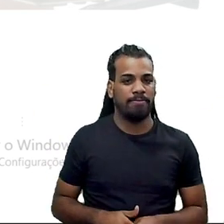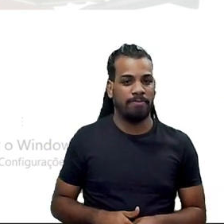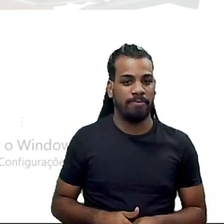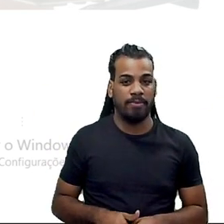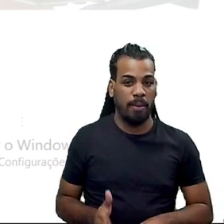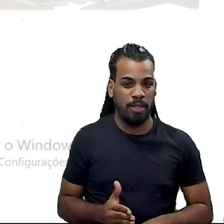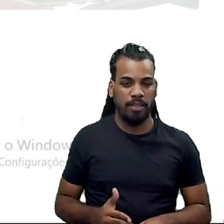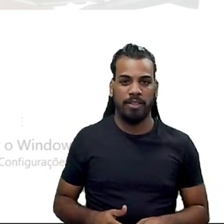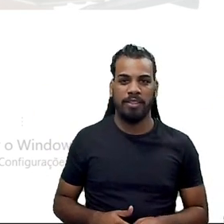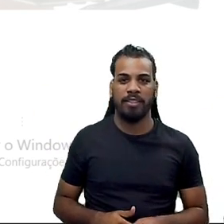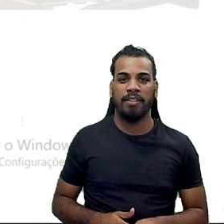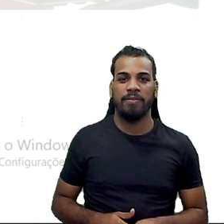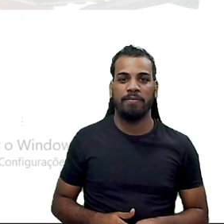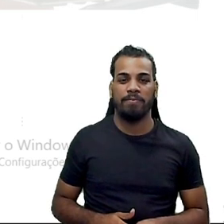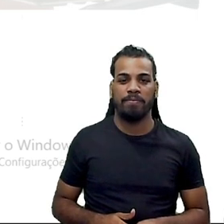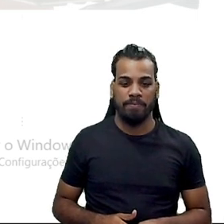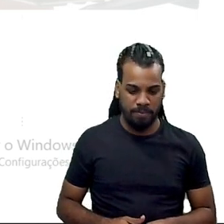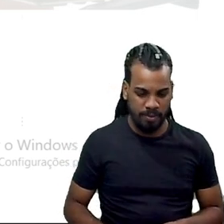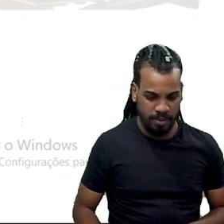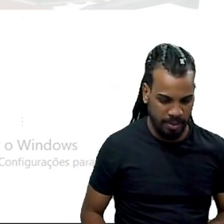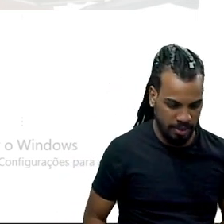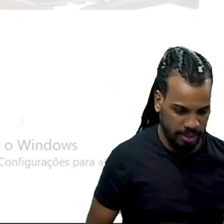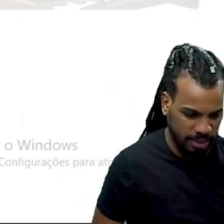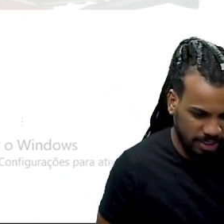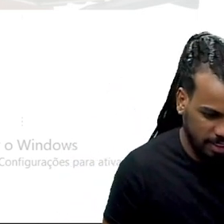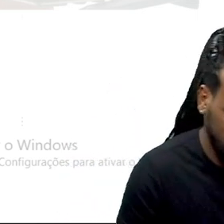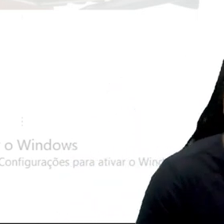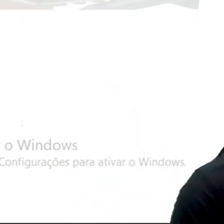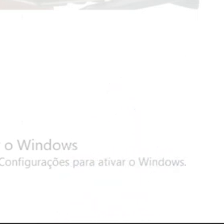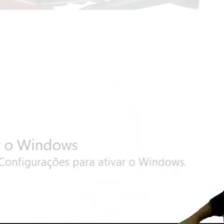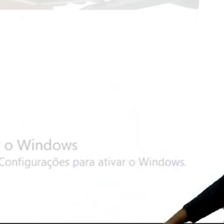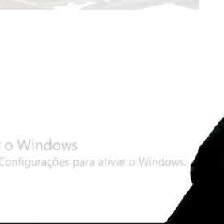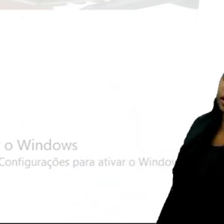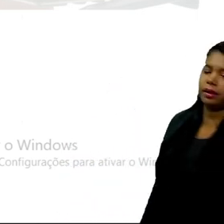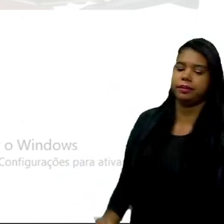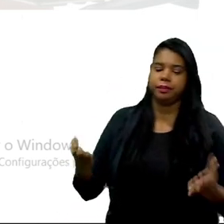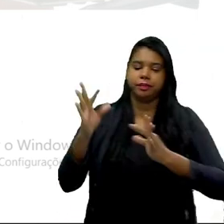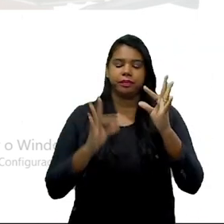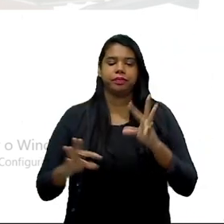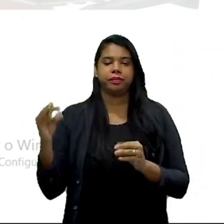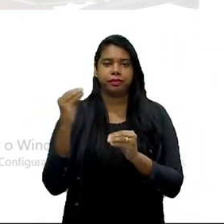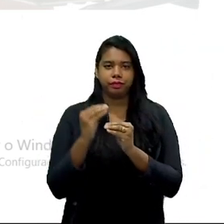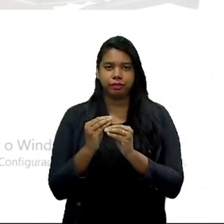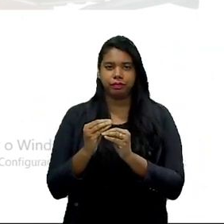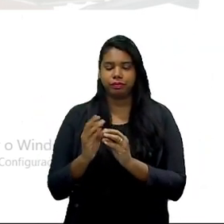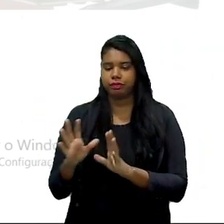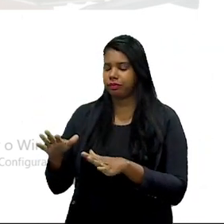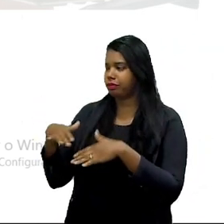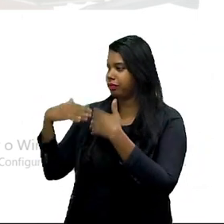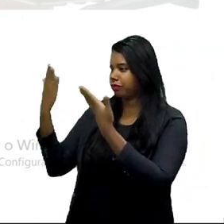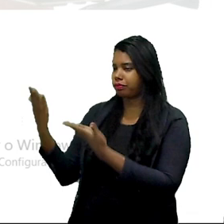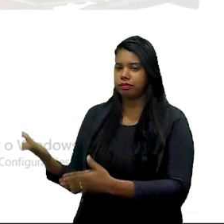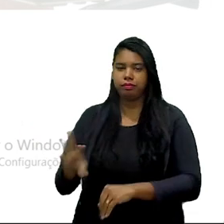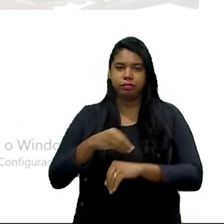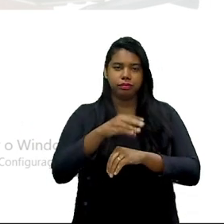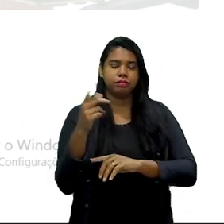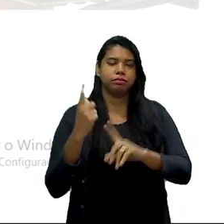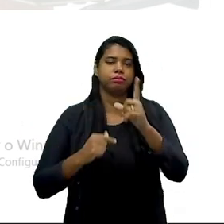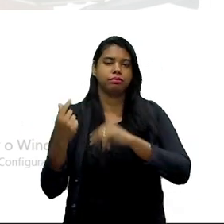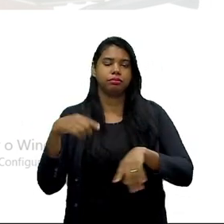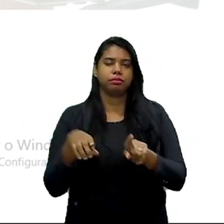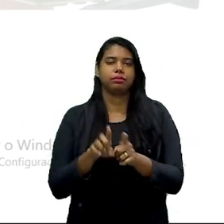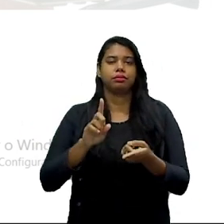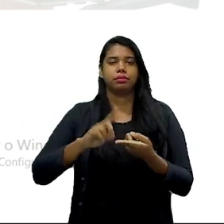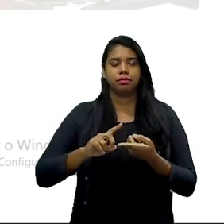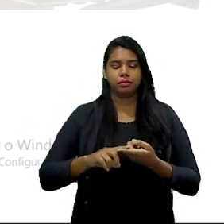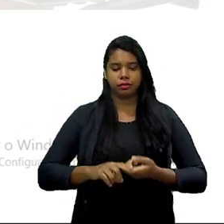próprios. É justamente, eu tenho recursos próprios, eu posso investir. Como também eu tenho buscar recursos financeiros, linhas de